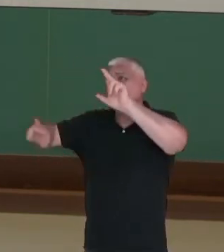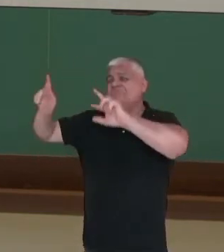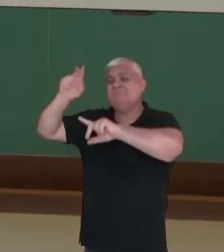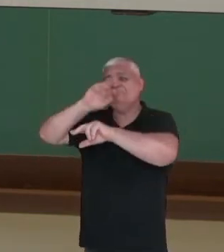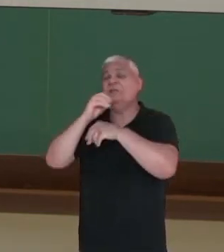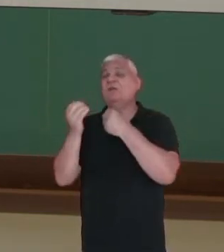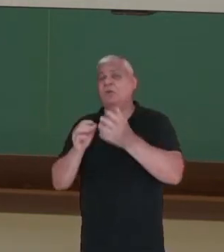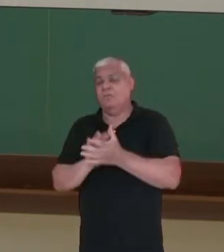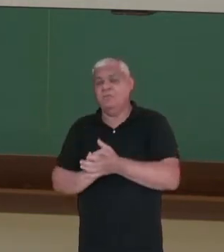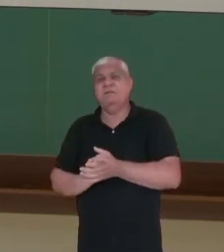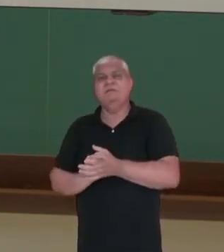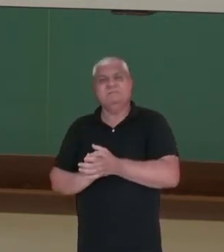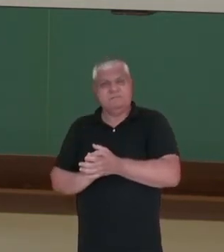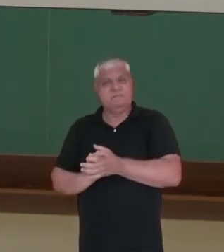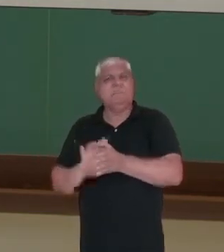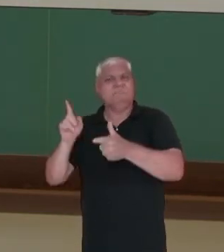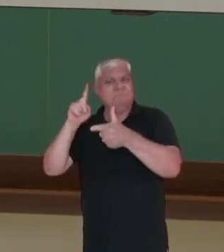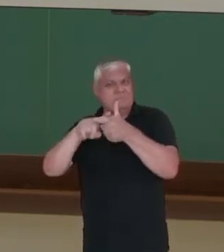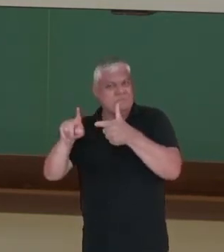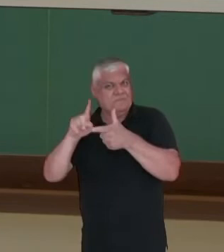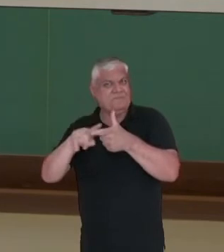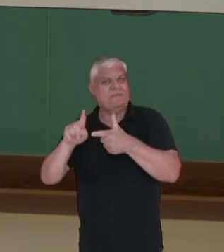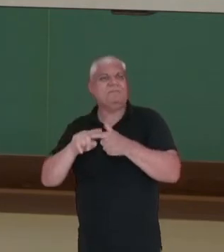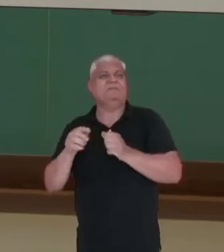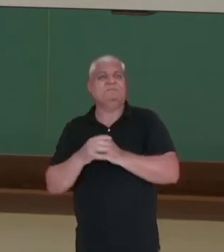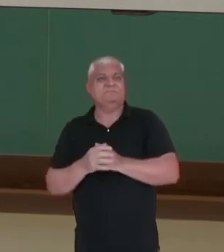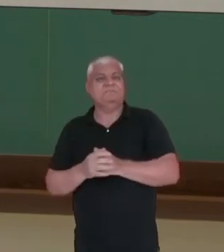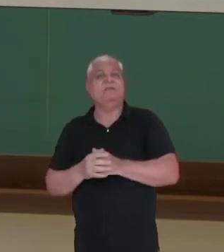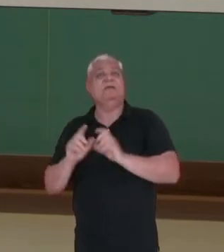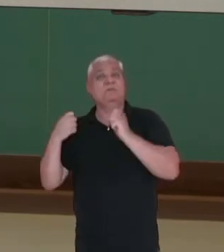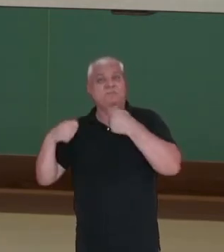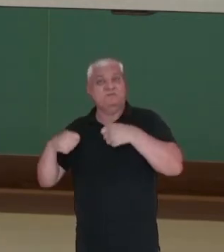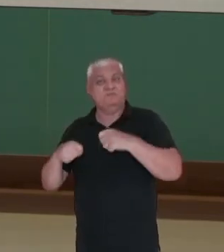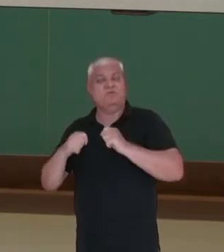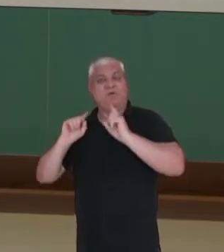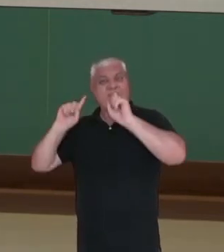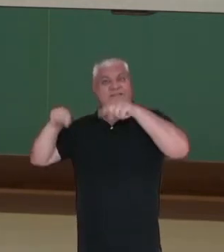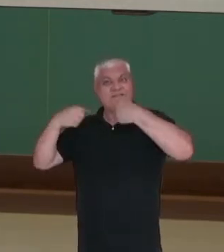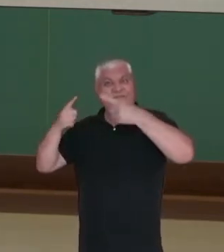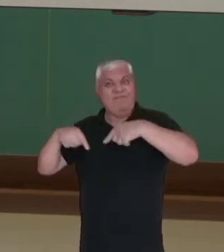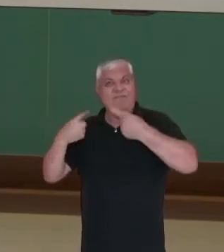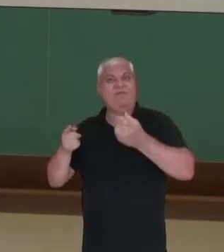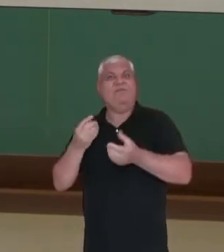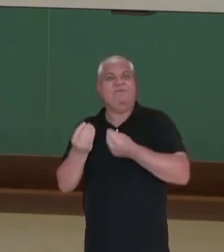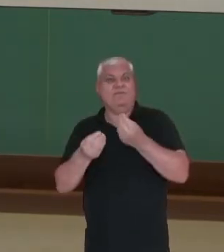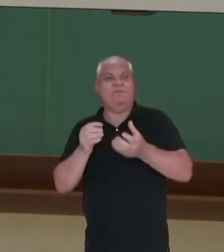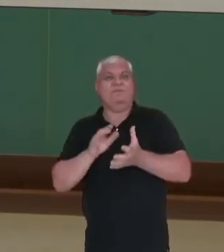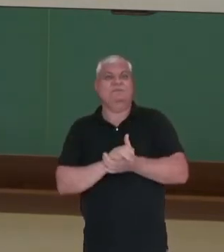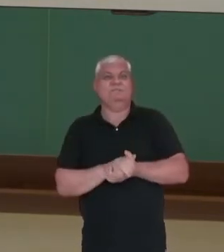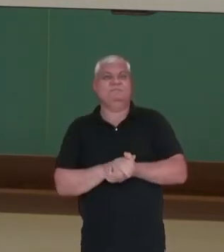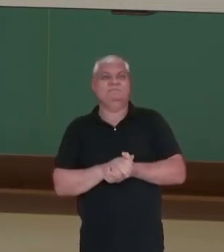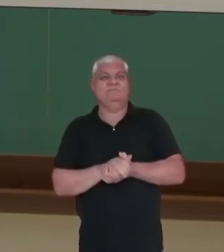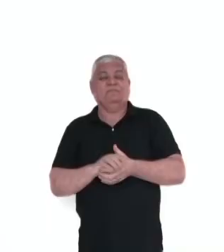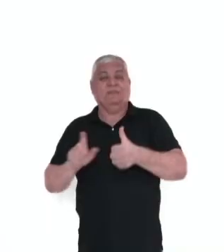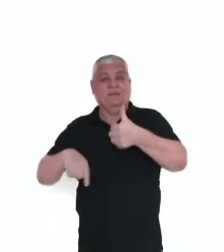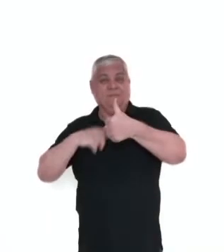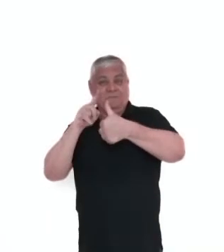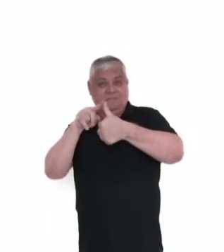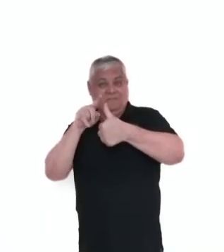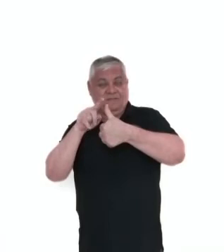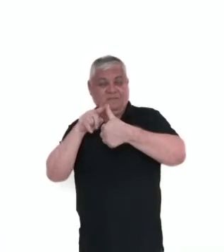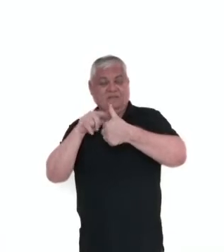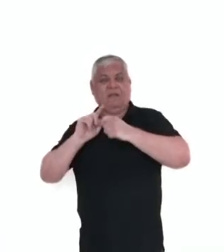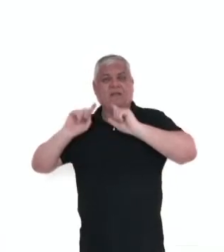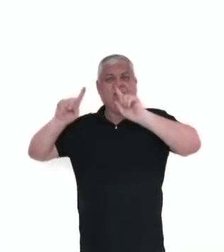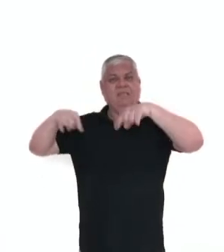certeza gera conflitos até os tempos atuais, né? Então, que desafios são esses aí enfrentados? Vamos ver aqui então. Lidar com os conflitos